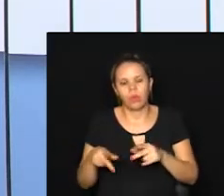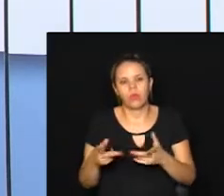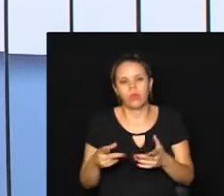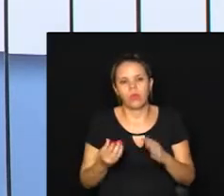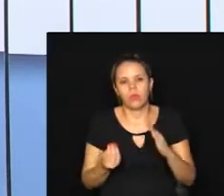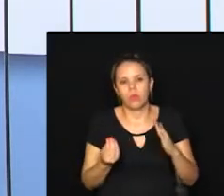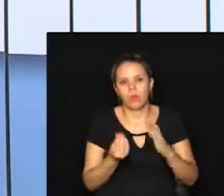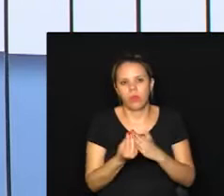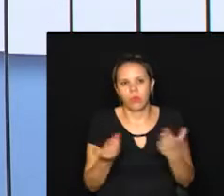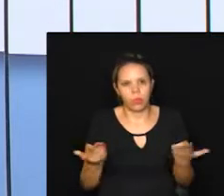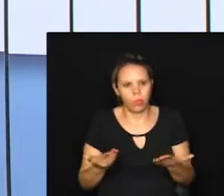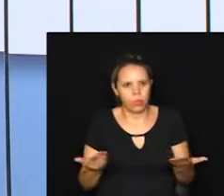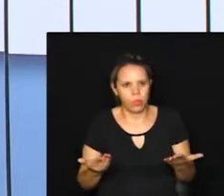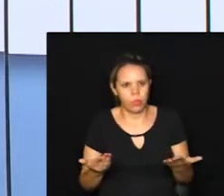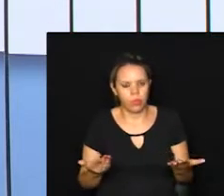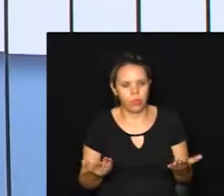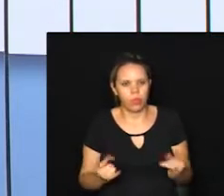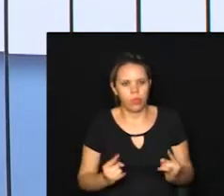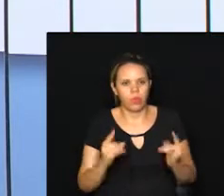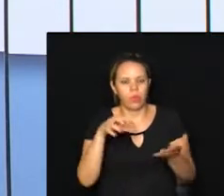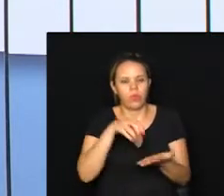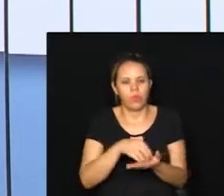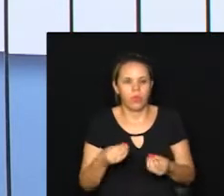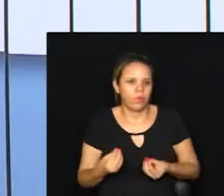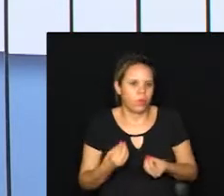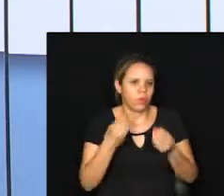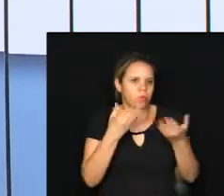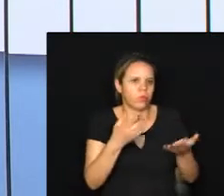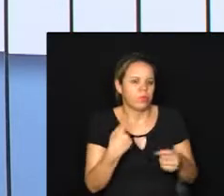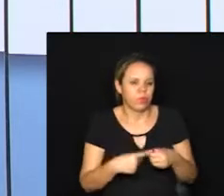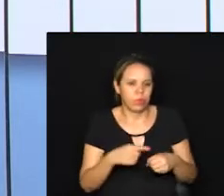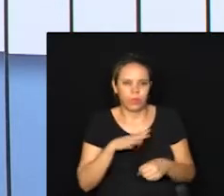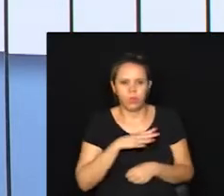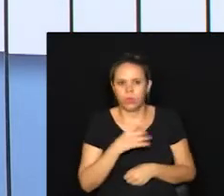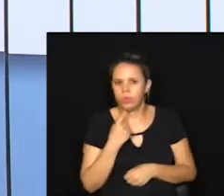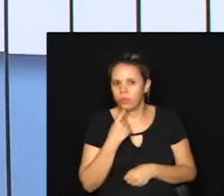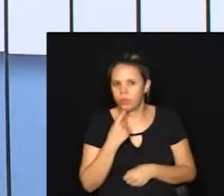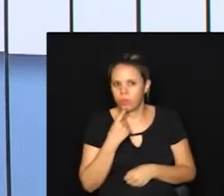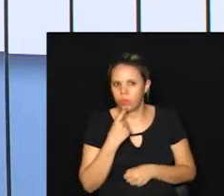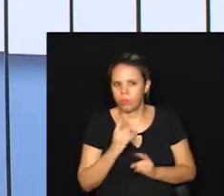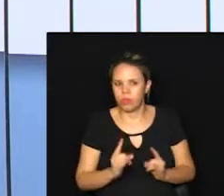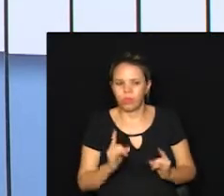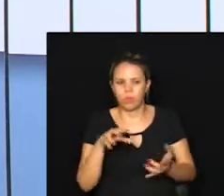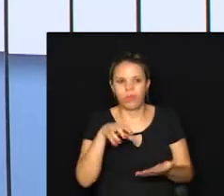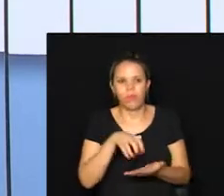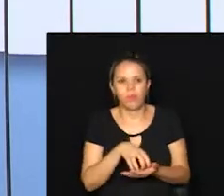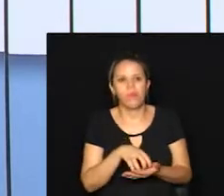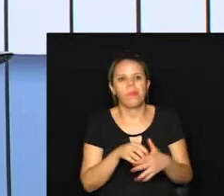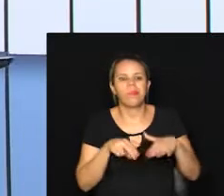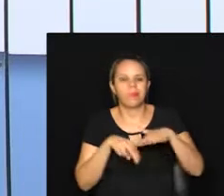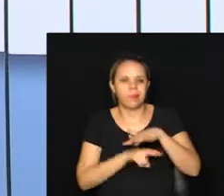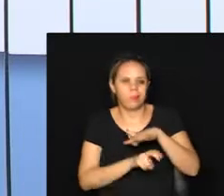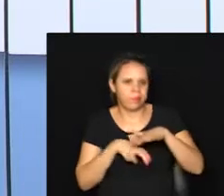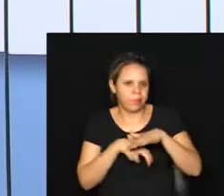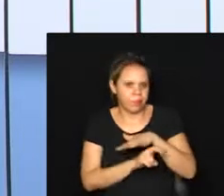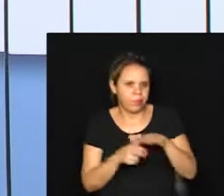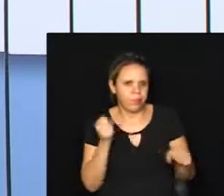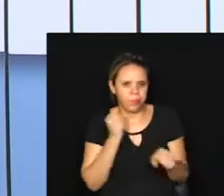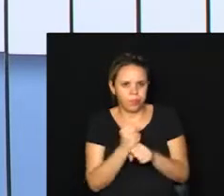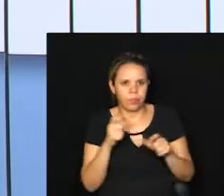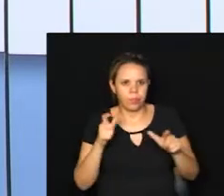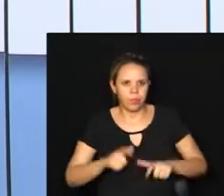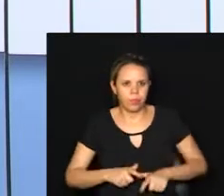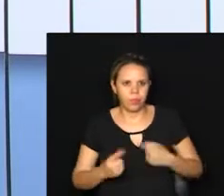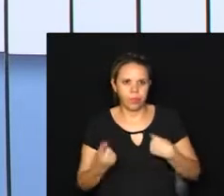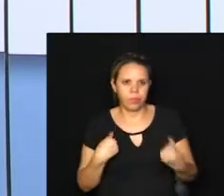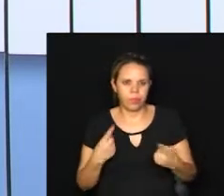que agora cede ao município para que então a unidade escolar seja construída ali bem na